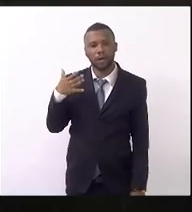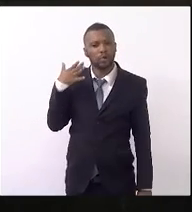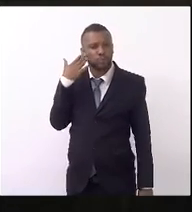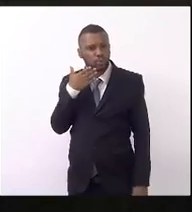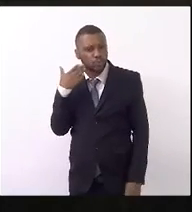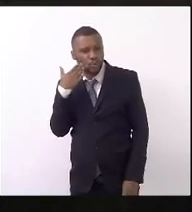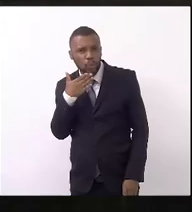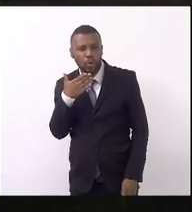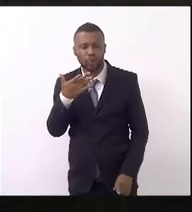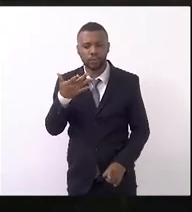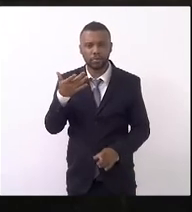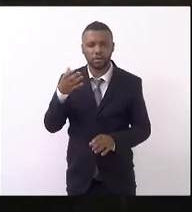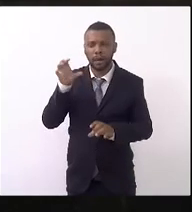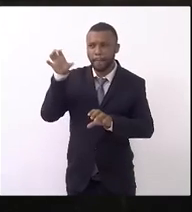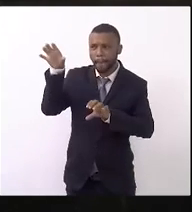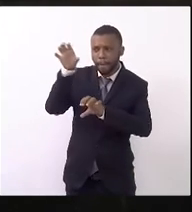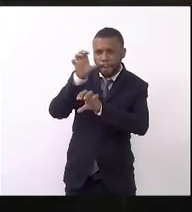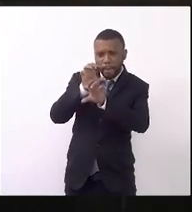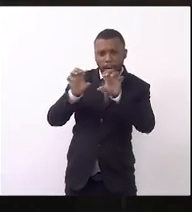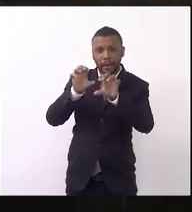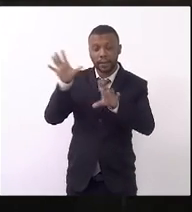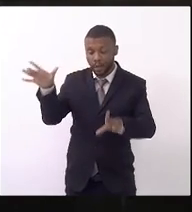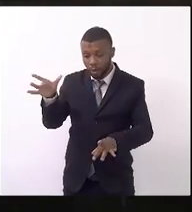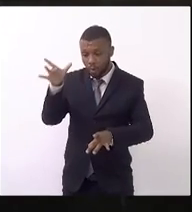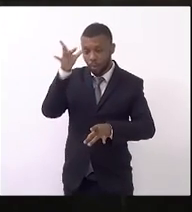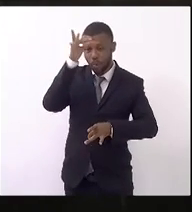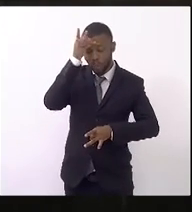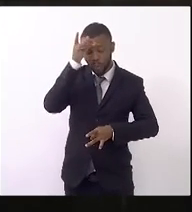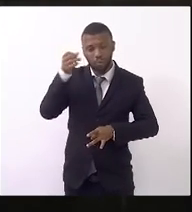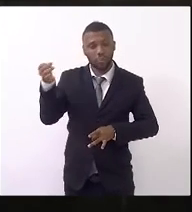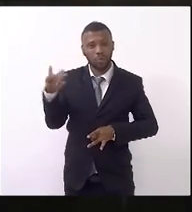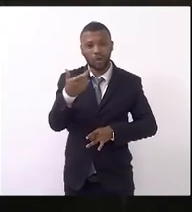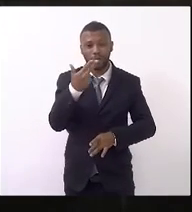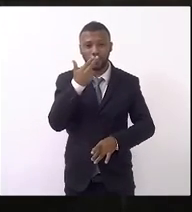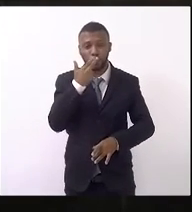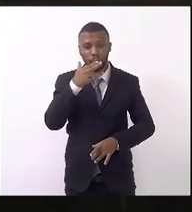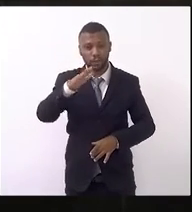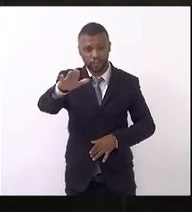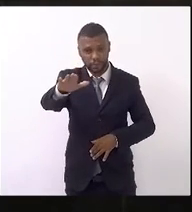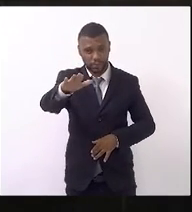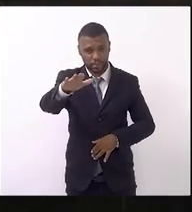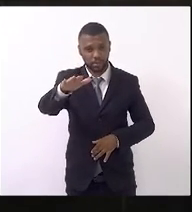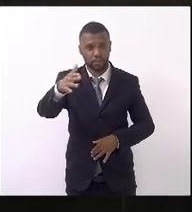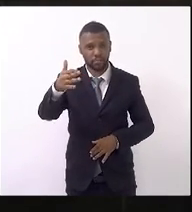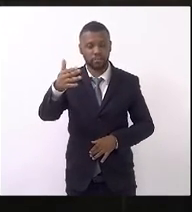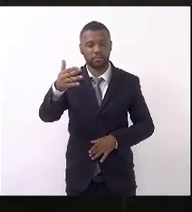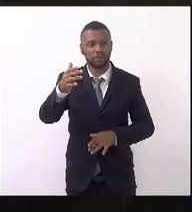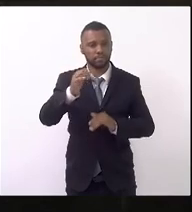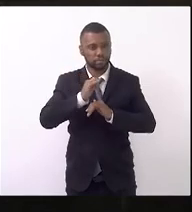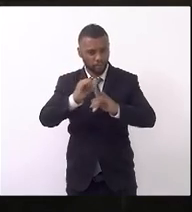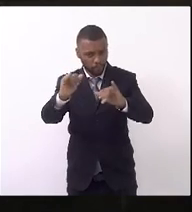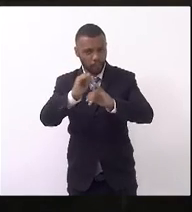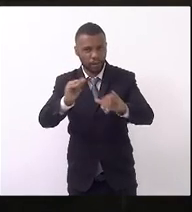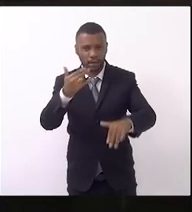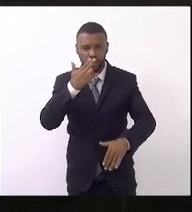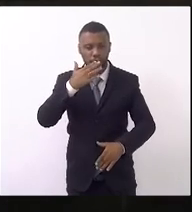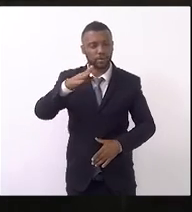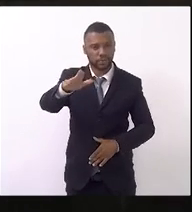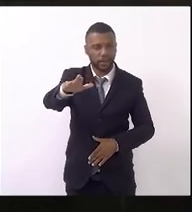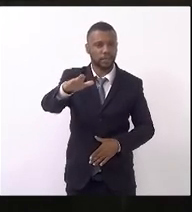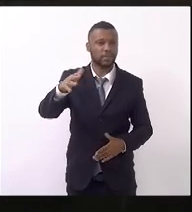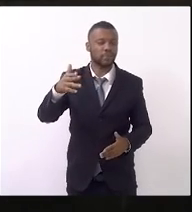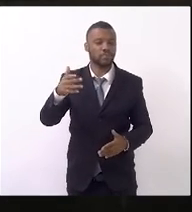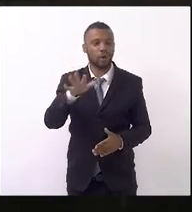inclusive na decoração do seu gabinete, queria encarnar a personalidade do ministro da propaganda do nazismo. Nós tivemos